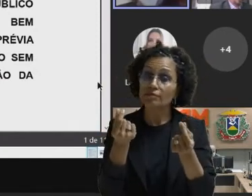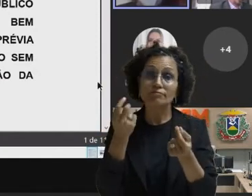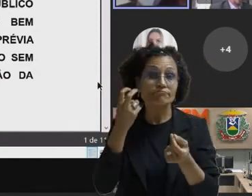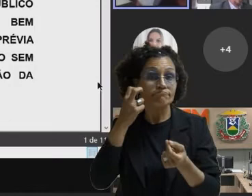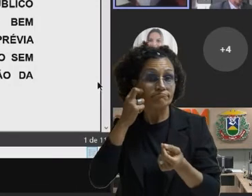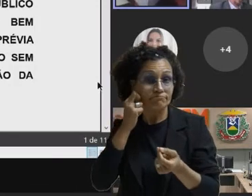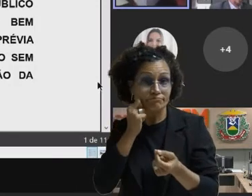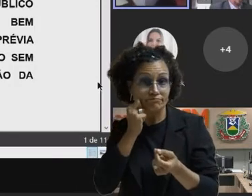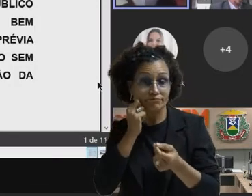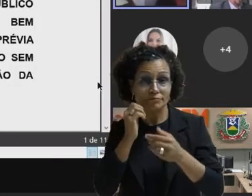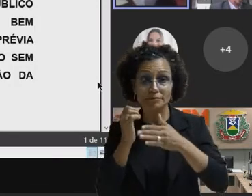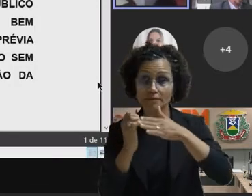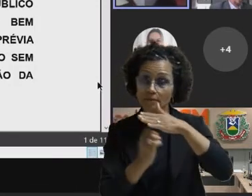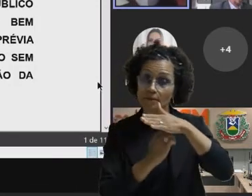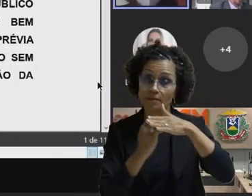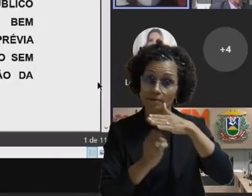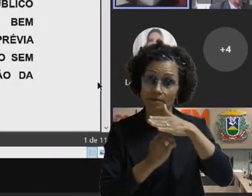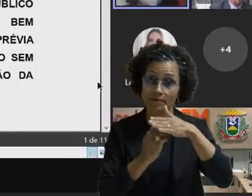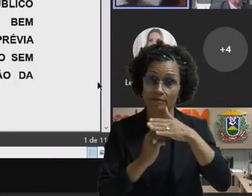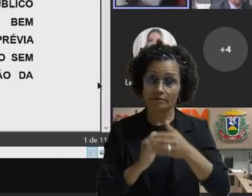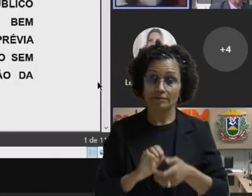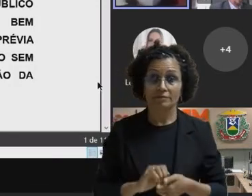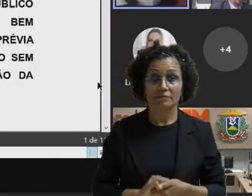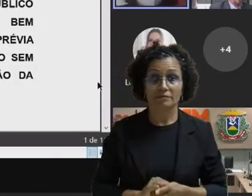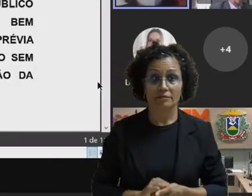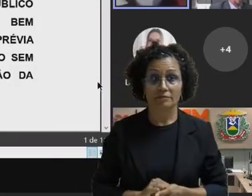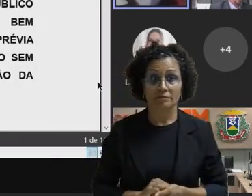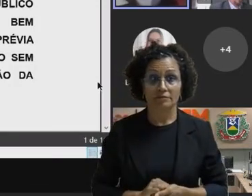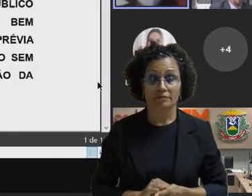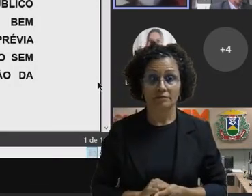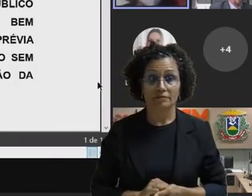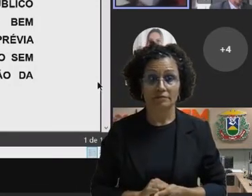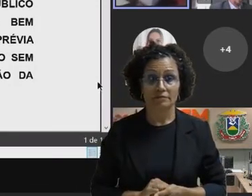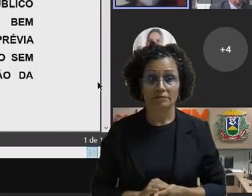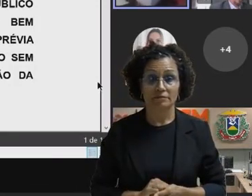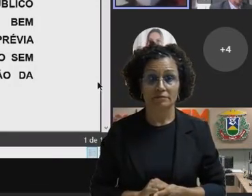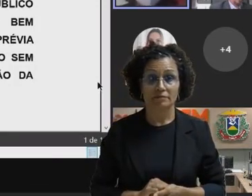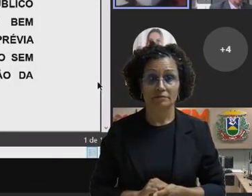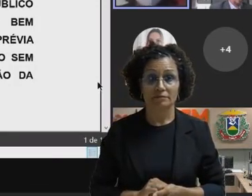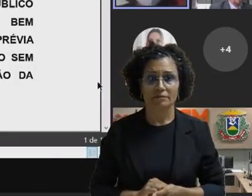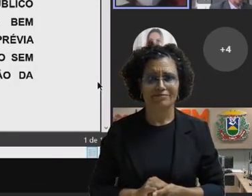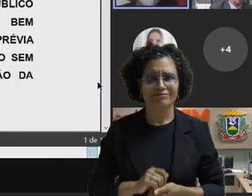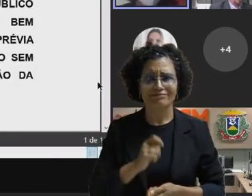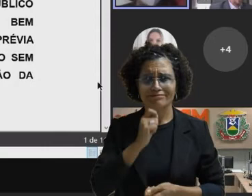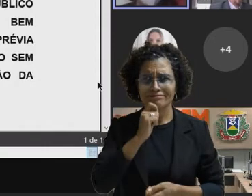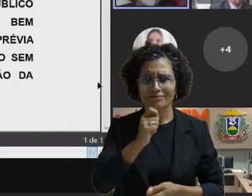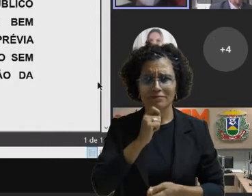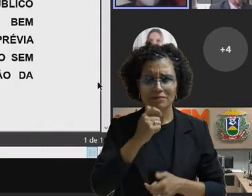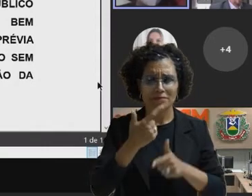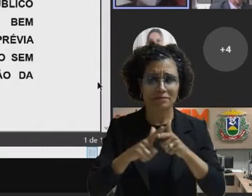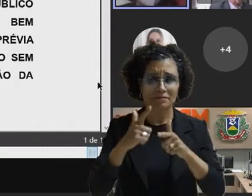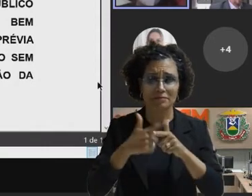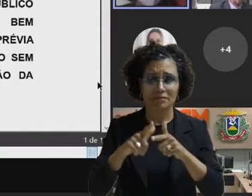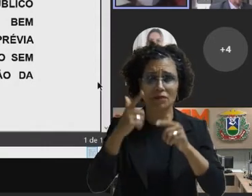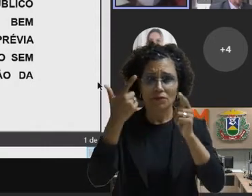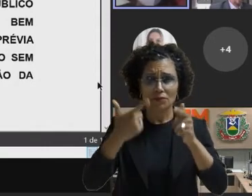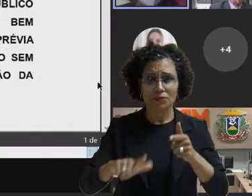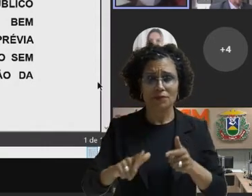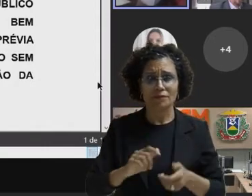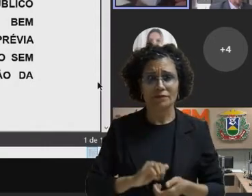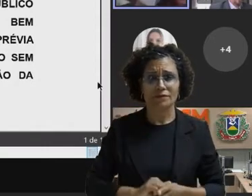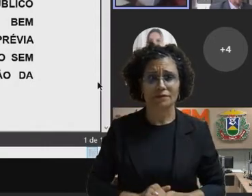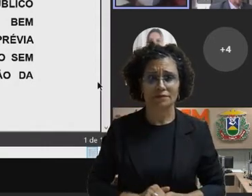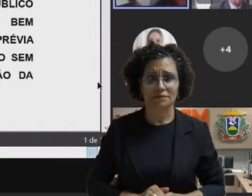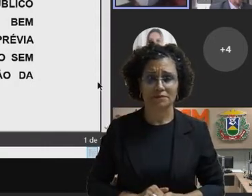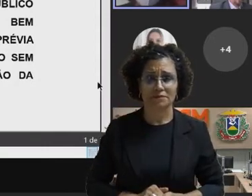empresa ao município. Eu não estou nem falando de fazer uma avaliação do imóvel agora, porque, claro, 14